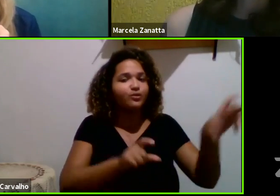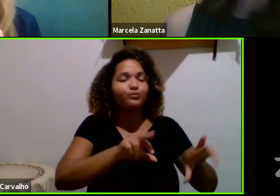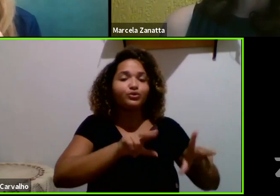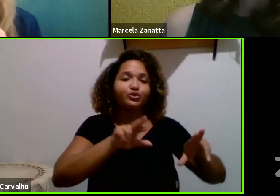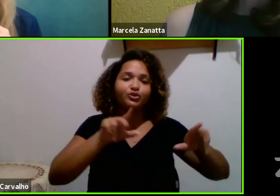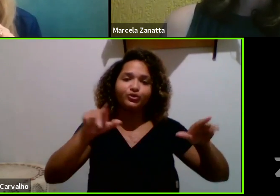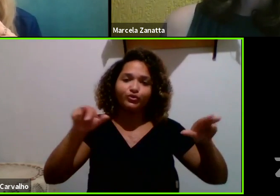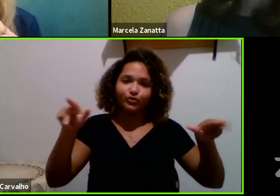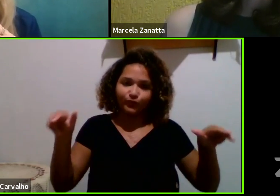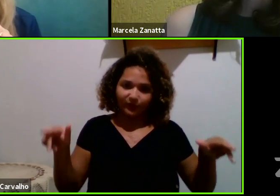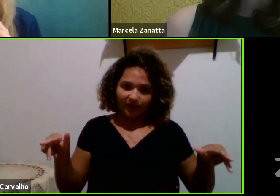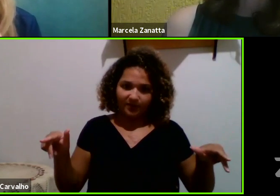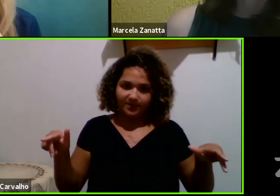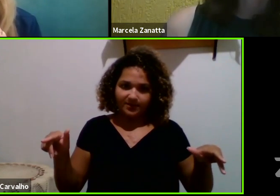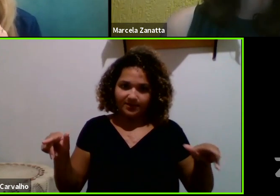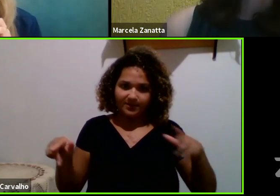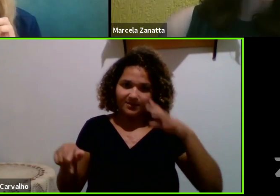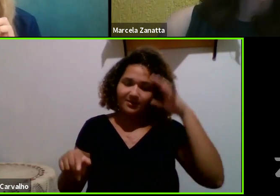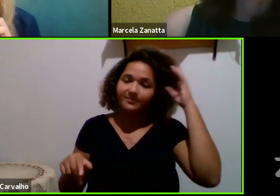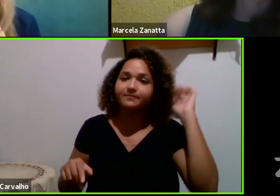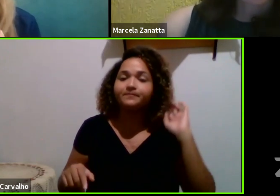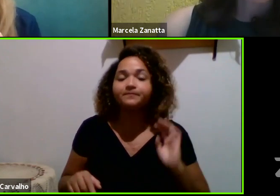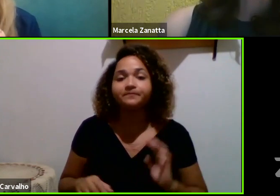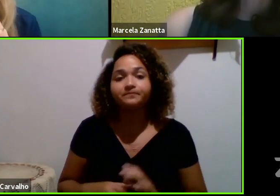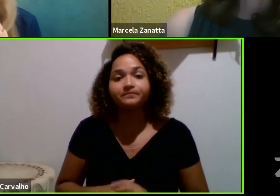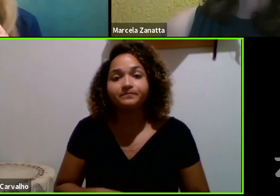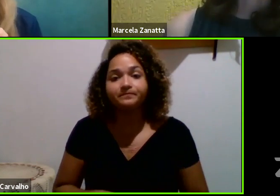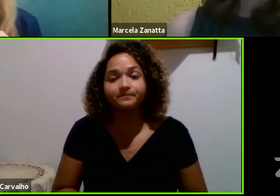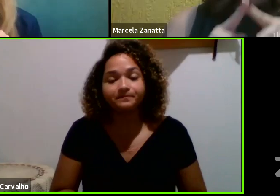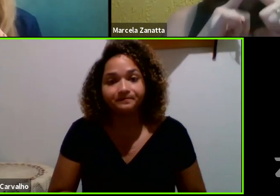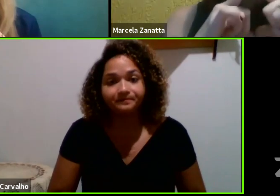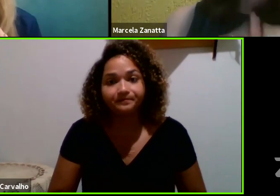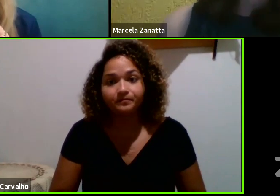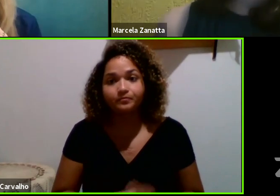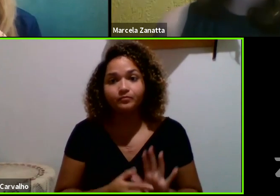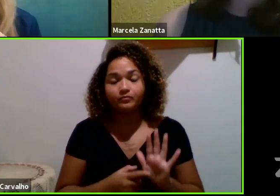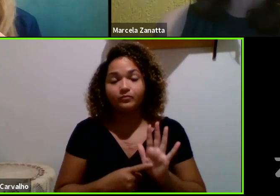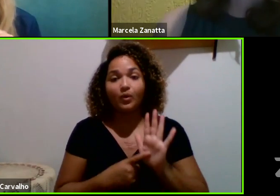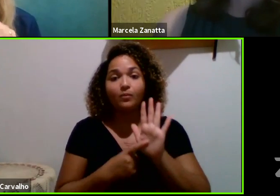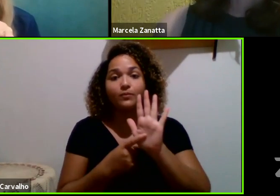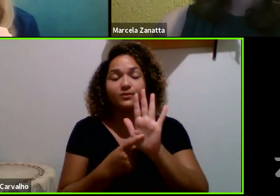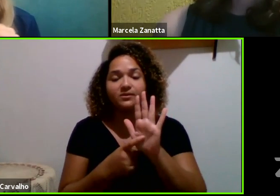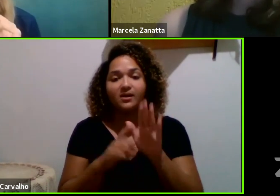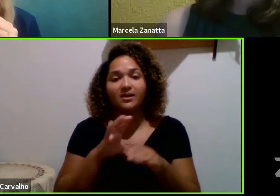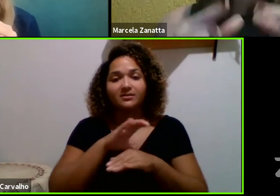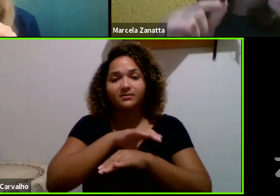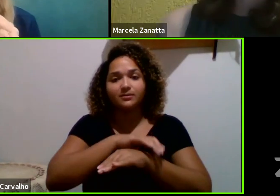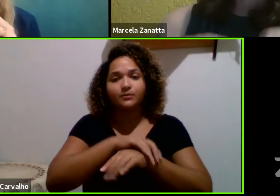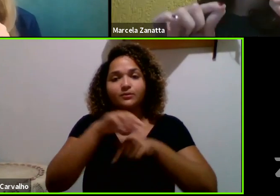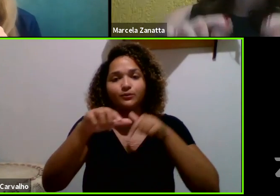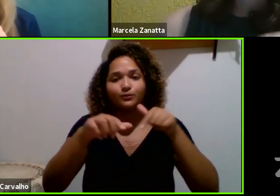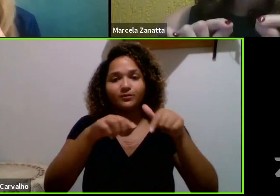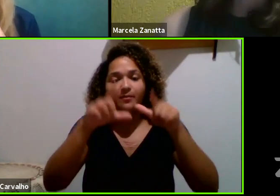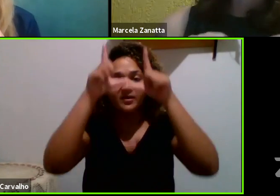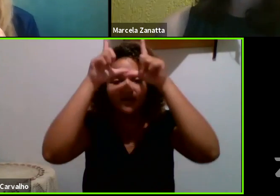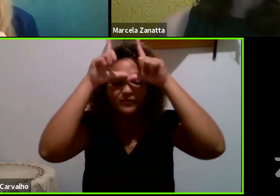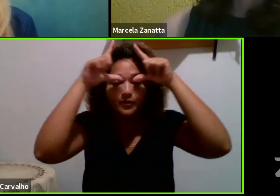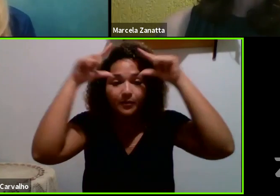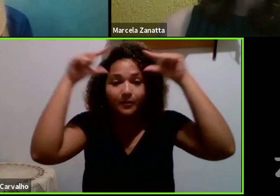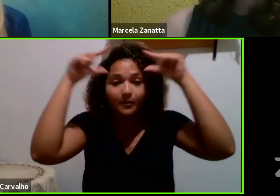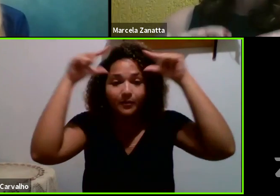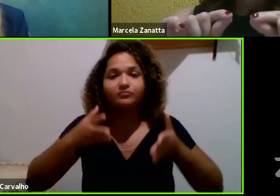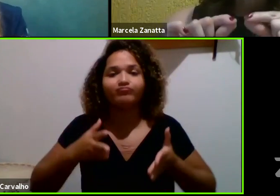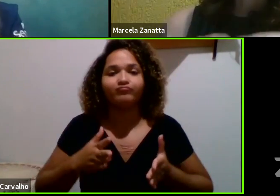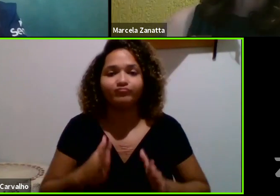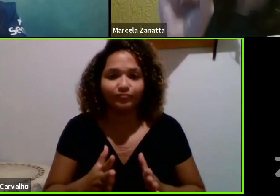reconhecido hoje, inclusive em grandes publicações internacionais, mostrando a segurança desse trabalho, porque é uma grande